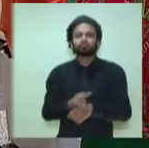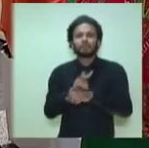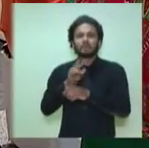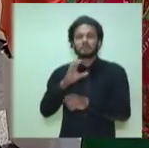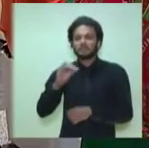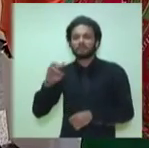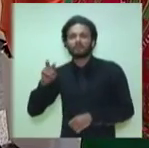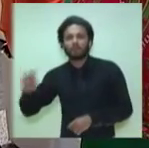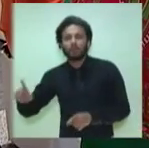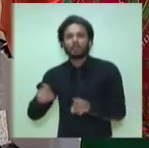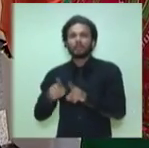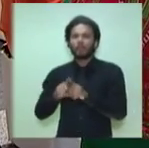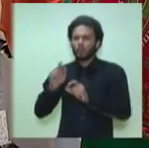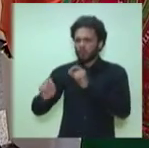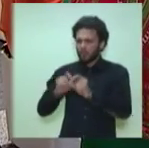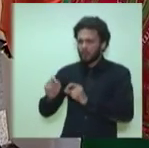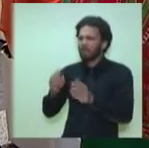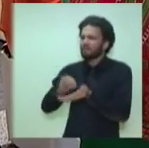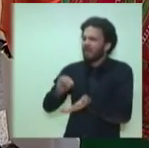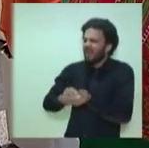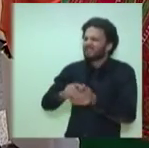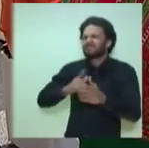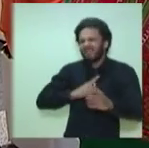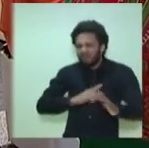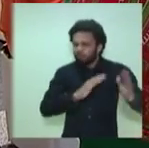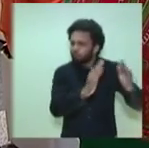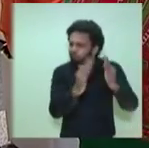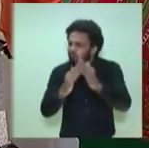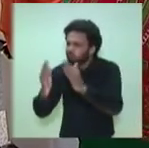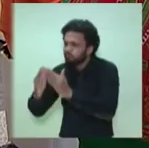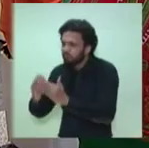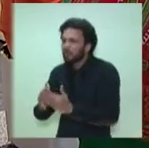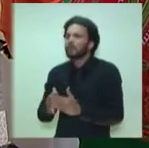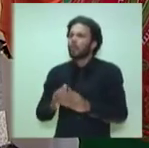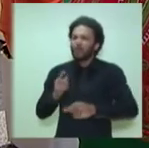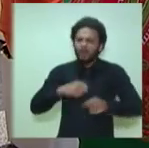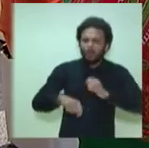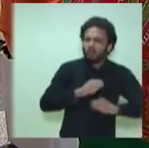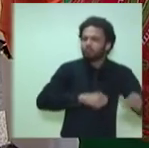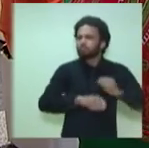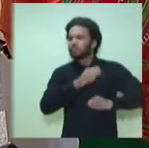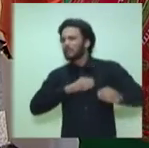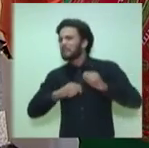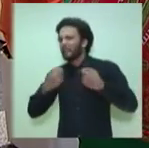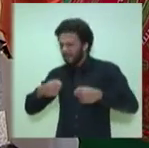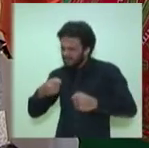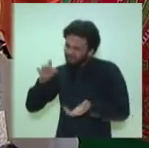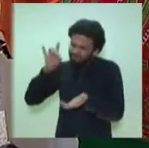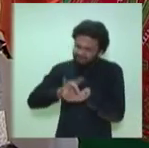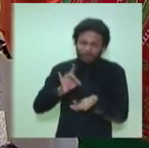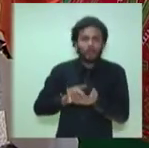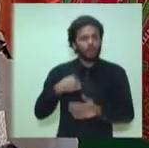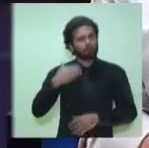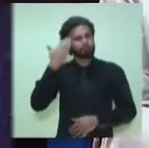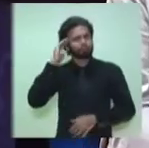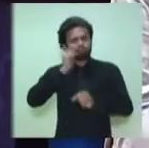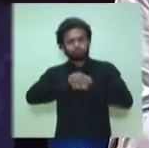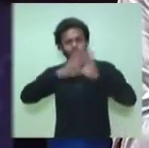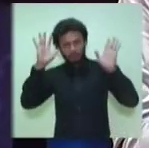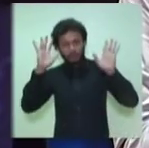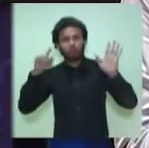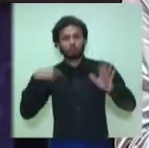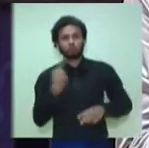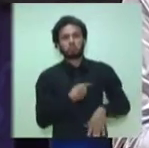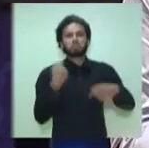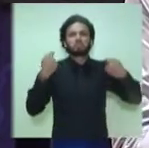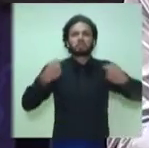insalubres para áreas salubres. É muita a possibilidade de se mexer com a economia, se mexer para valer. Eu entendo que nós temos